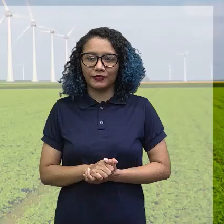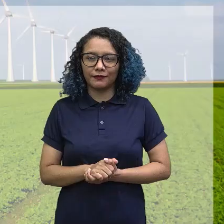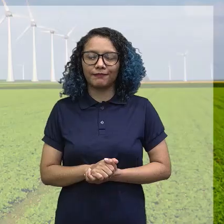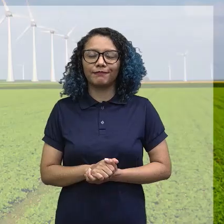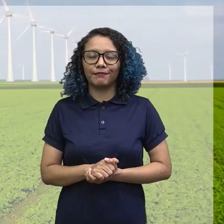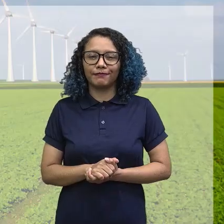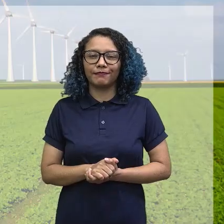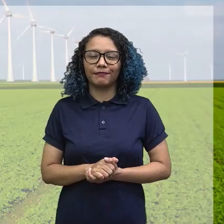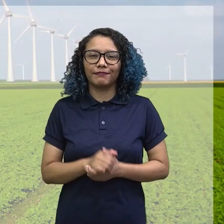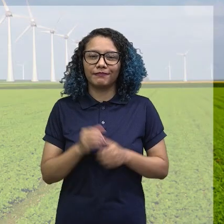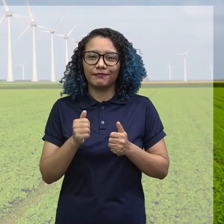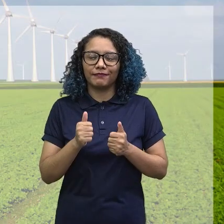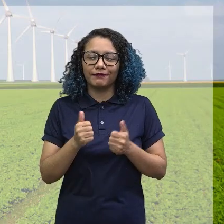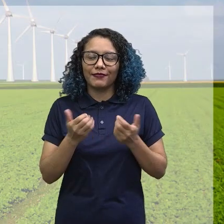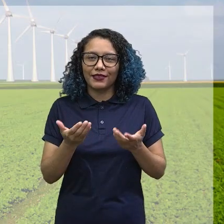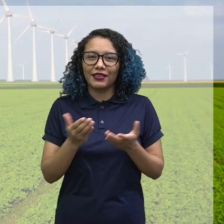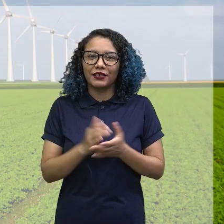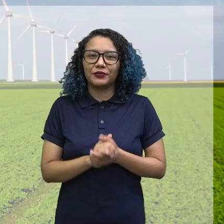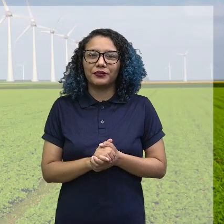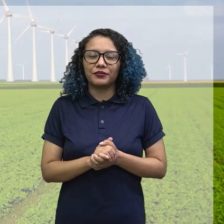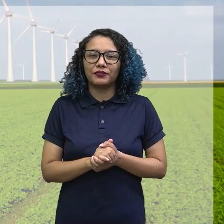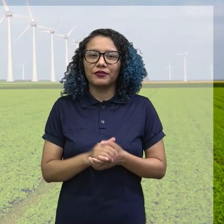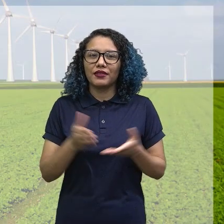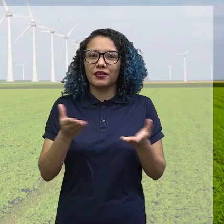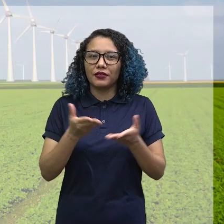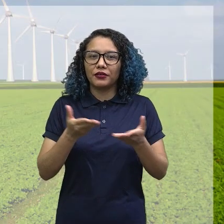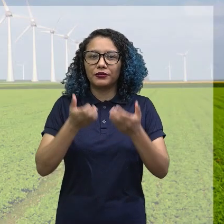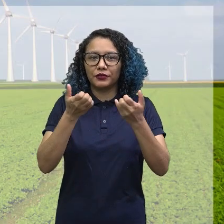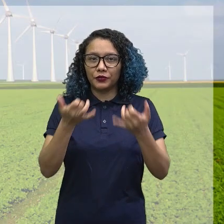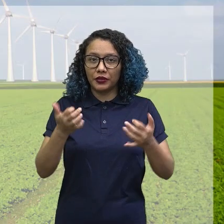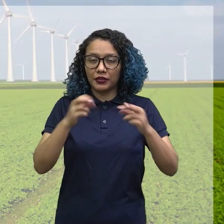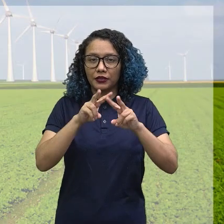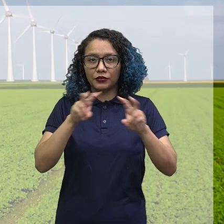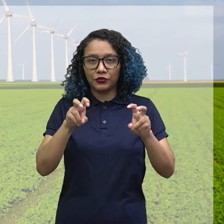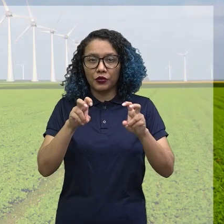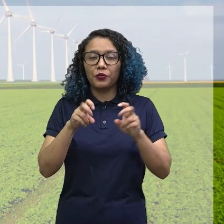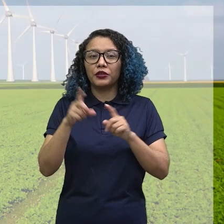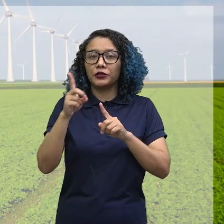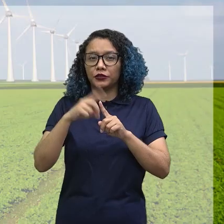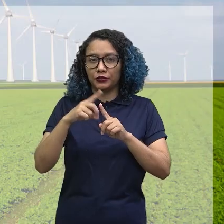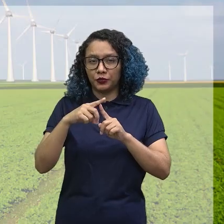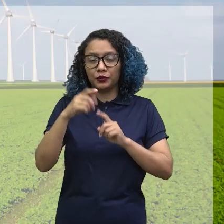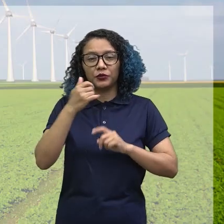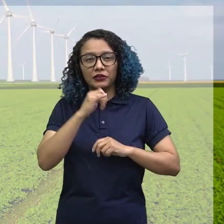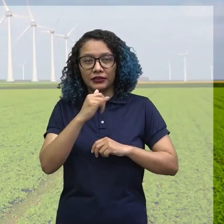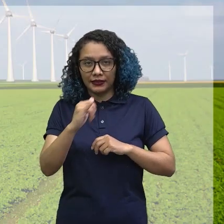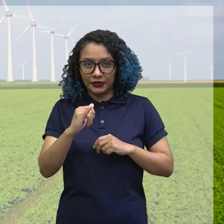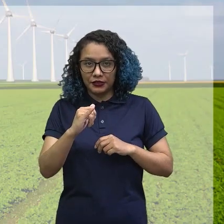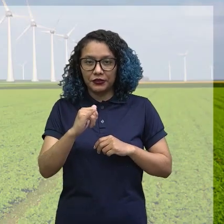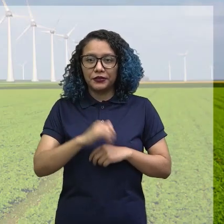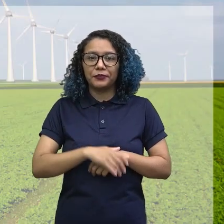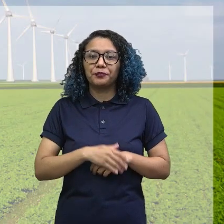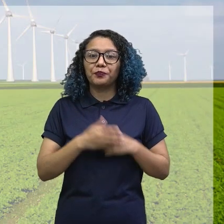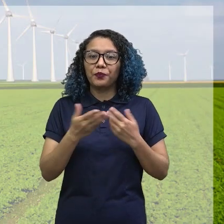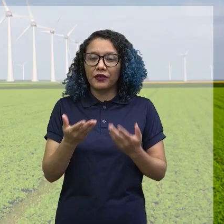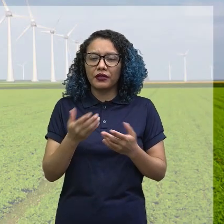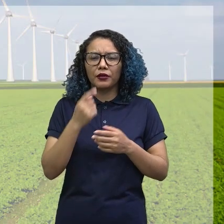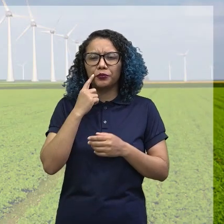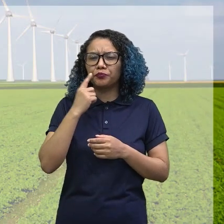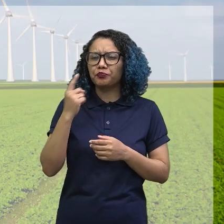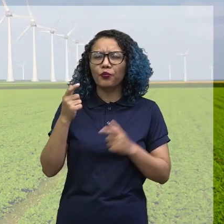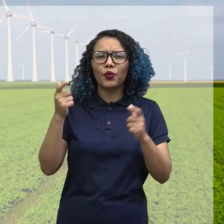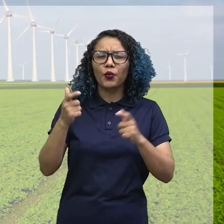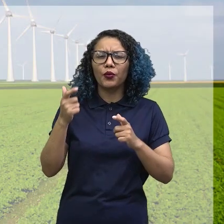Muito bem, pessoal, como a gente vai falar aqui sobre fontes de energia, né? Nós estamos aqui num cenário